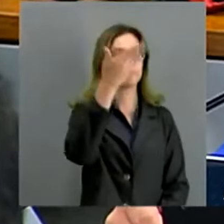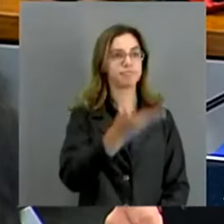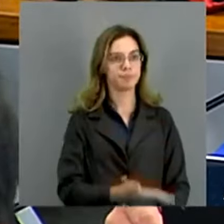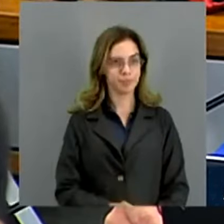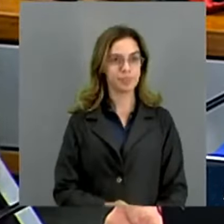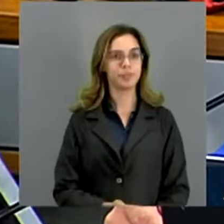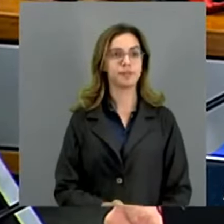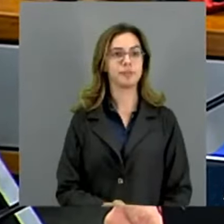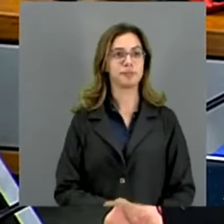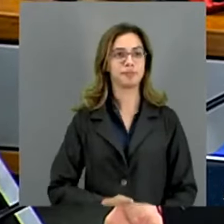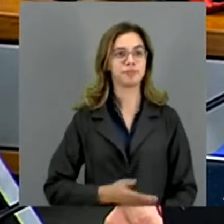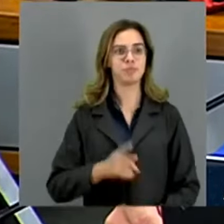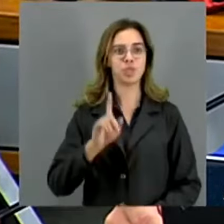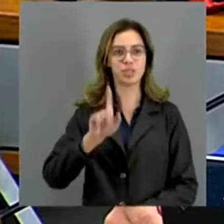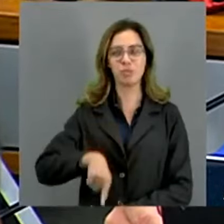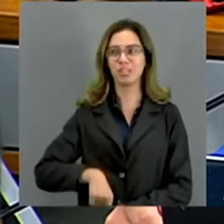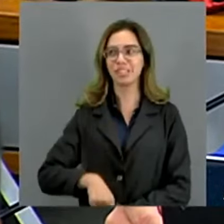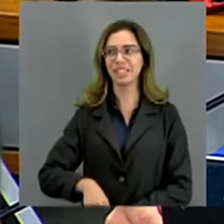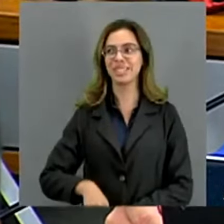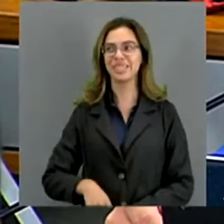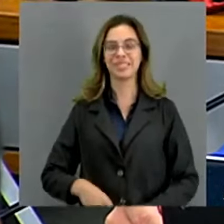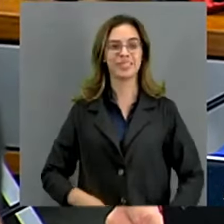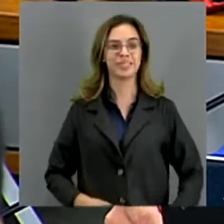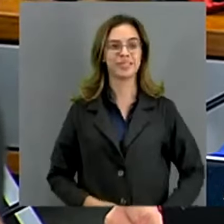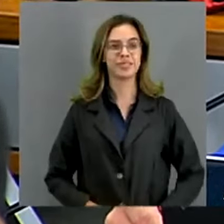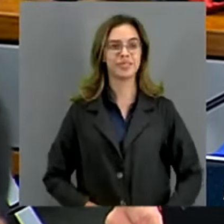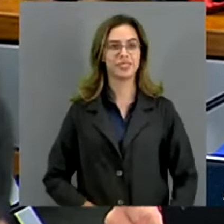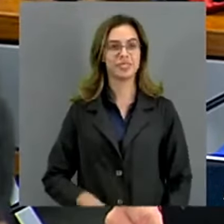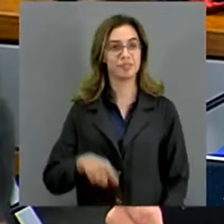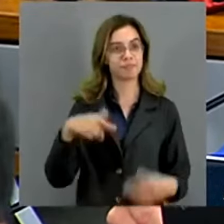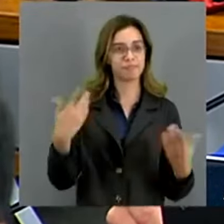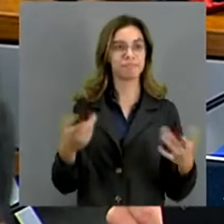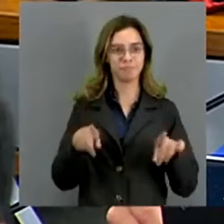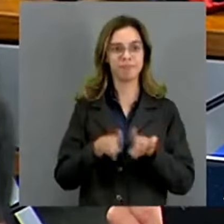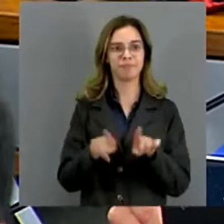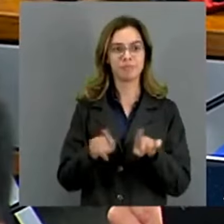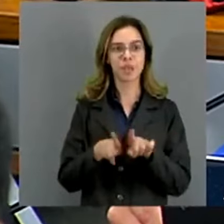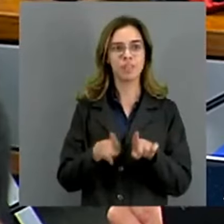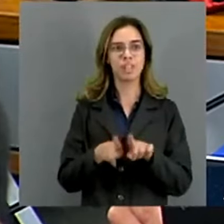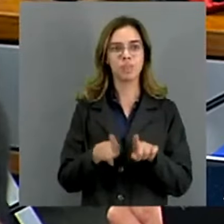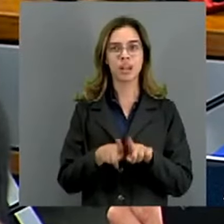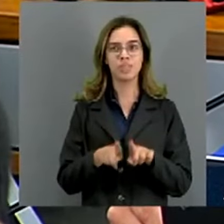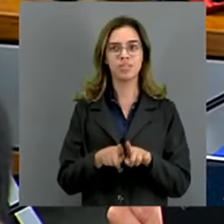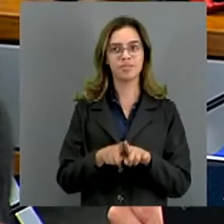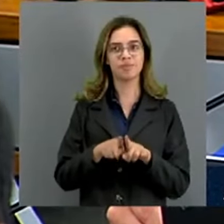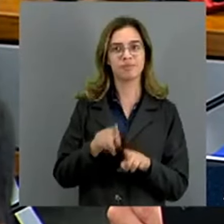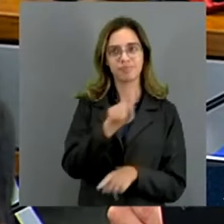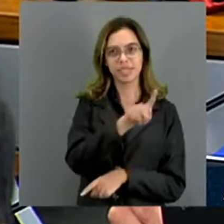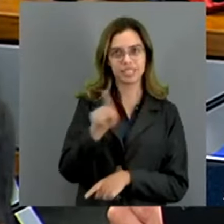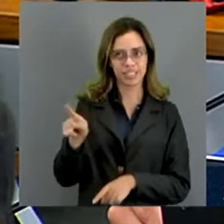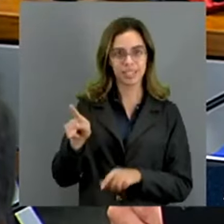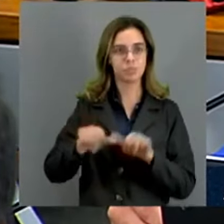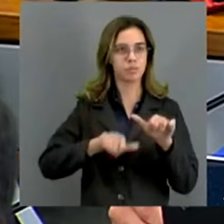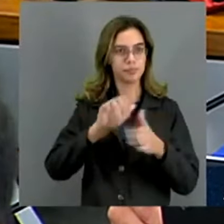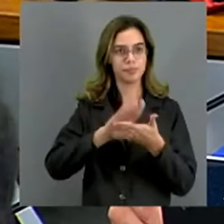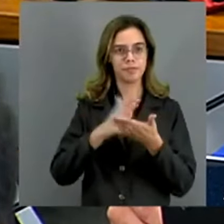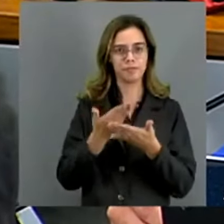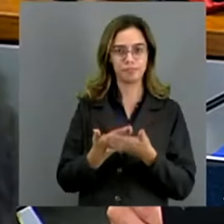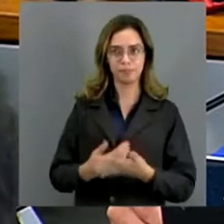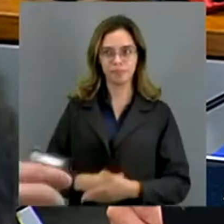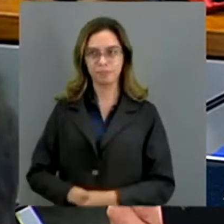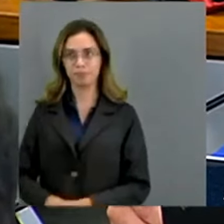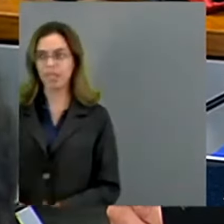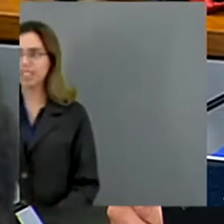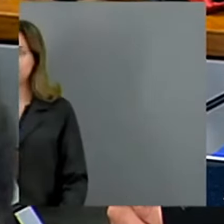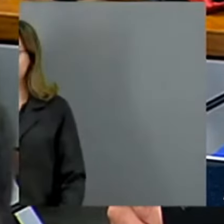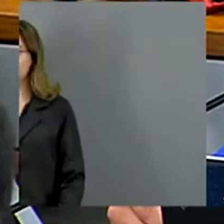nossa região, apenas no nosso estado, apenas na nossa cidade. Nós precisamos enxergar o Brasil como um todo. De